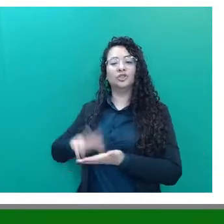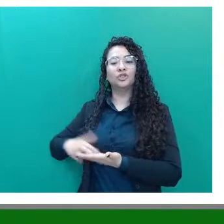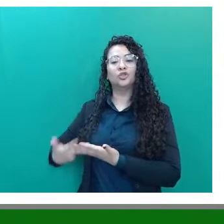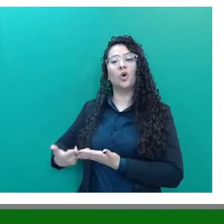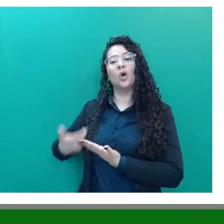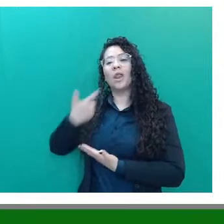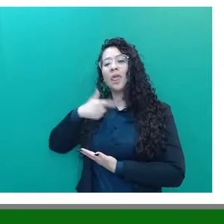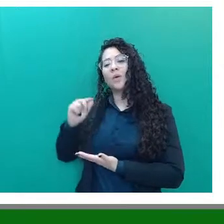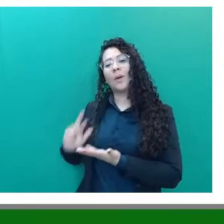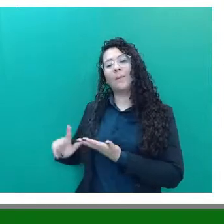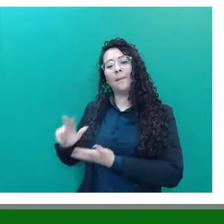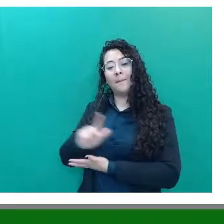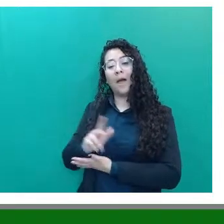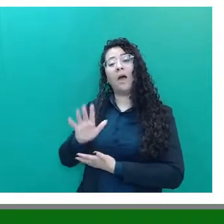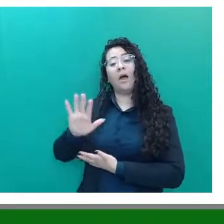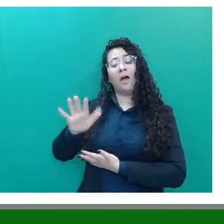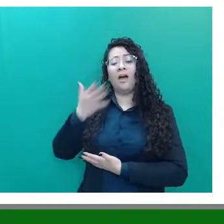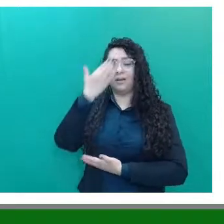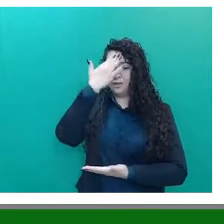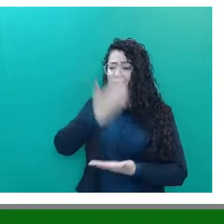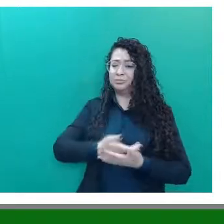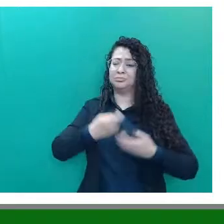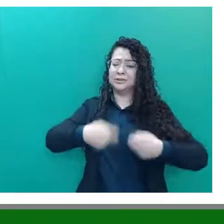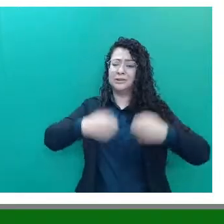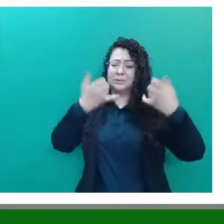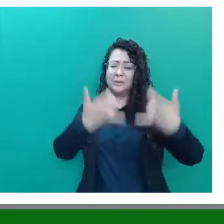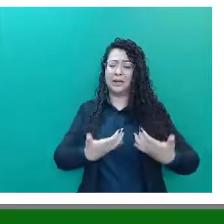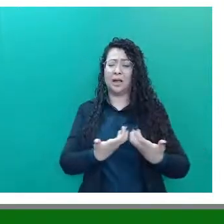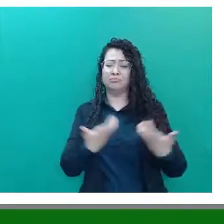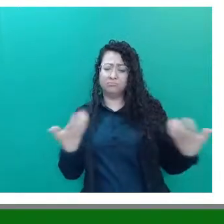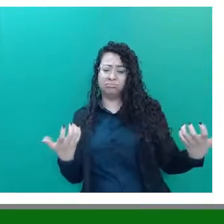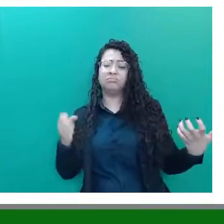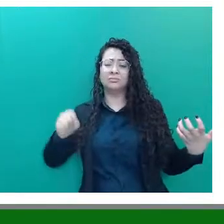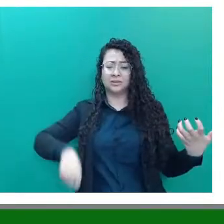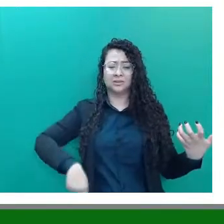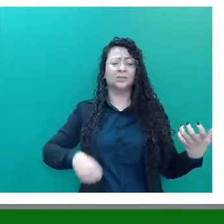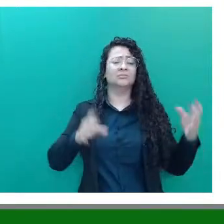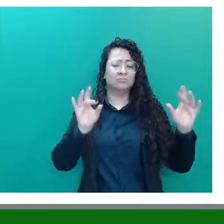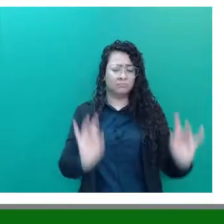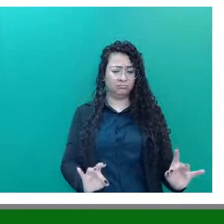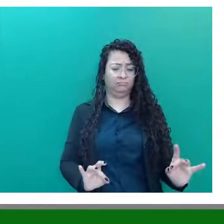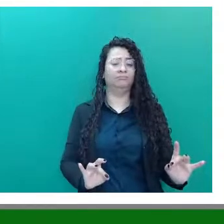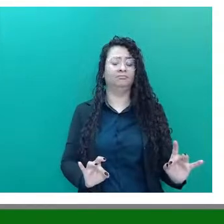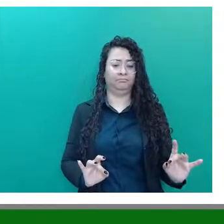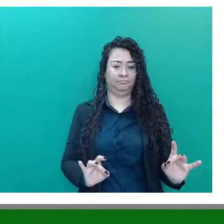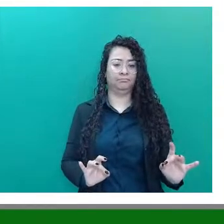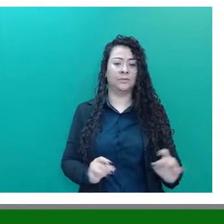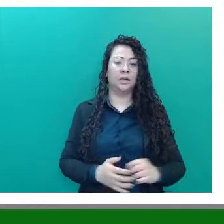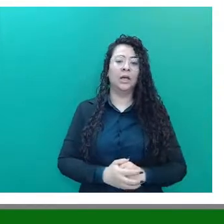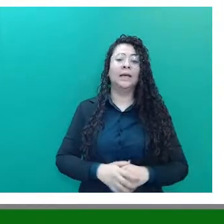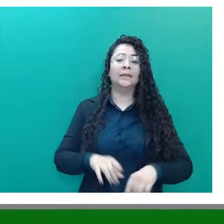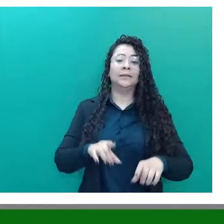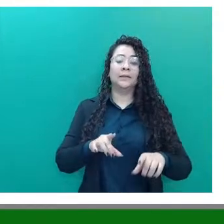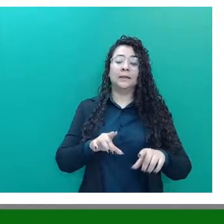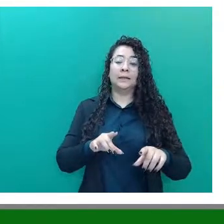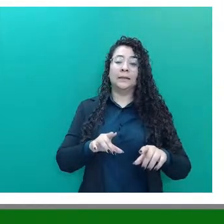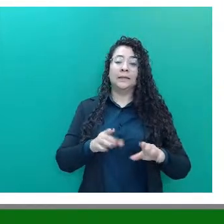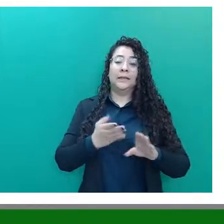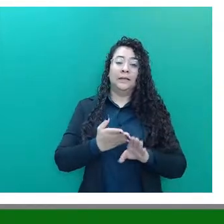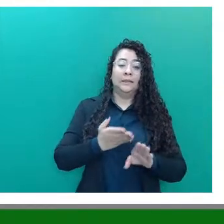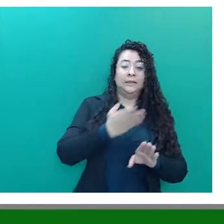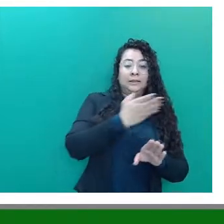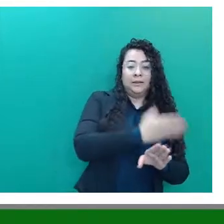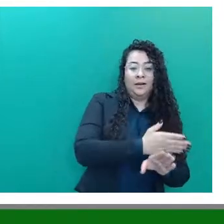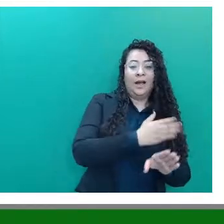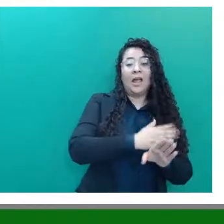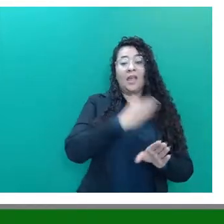pouco mais. E aí, quando você diz lá e diz aqui de novo, na página 160, na página 205, com o nível aquém do